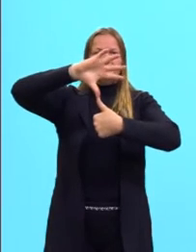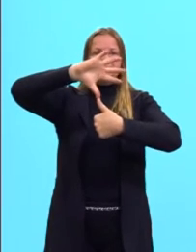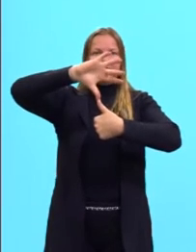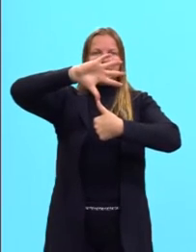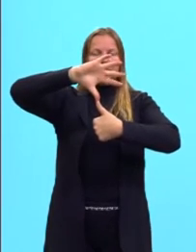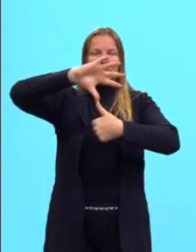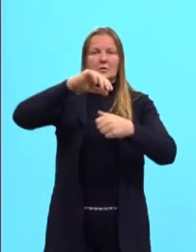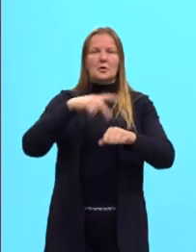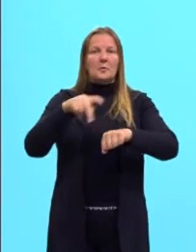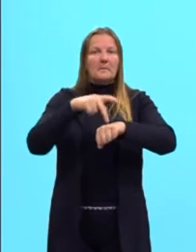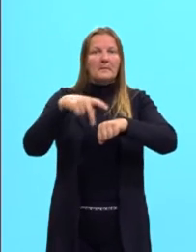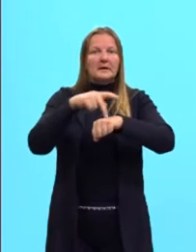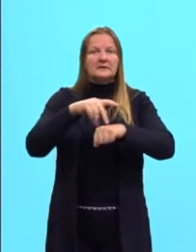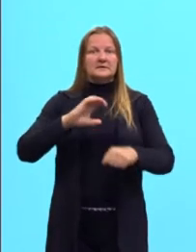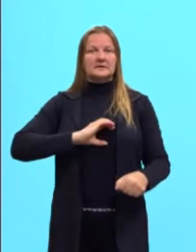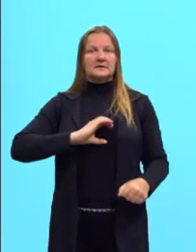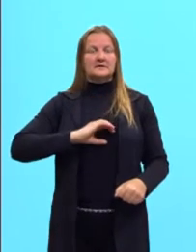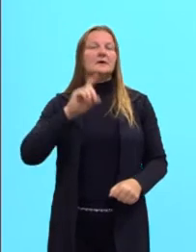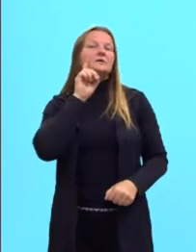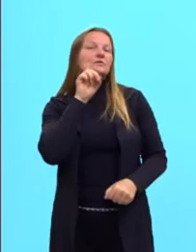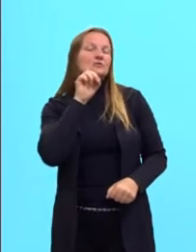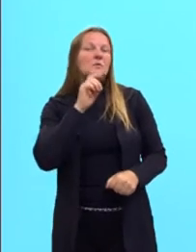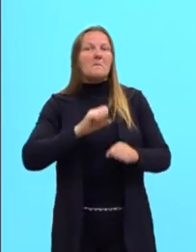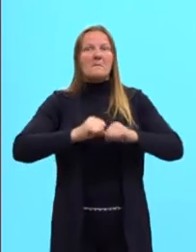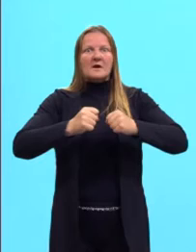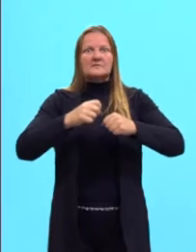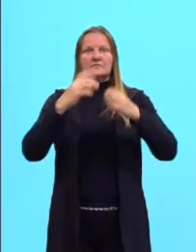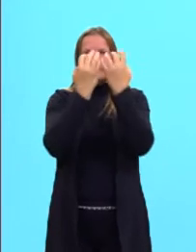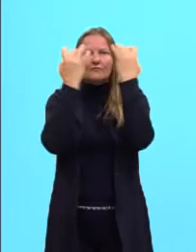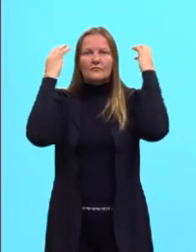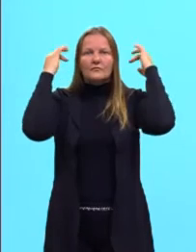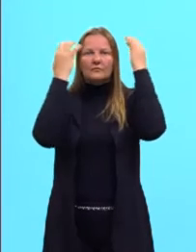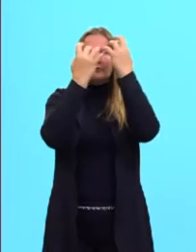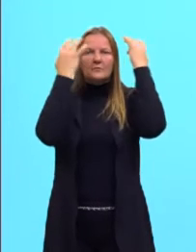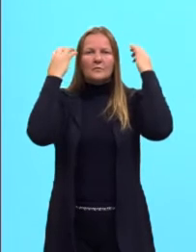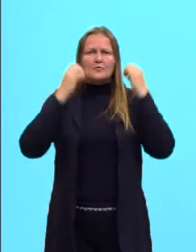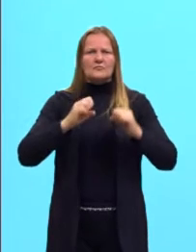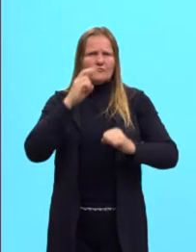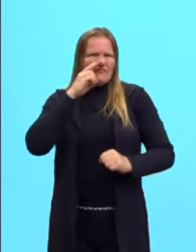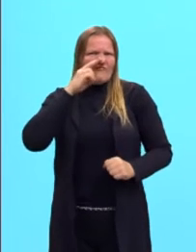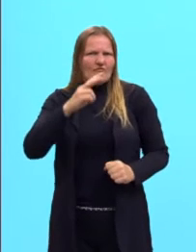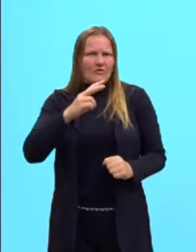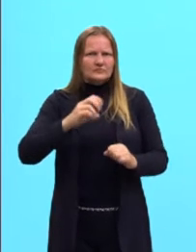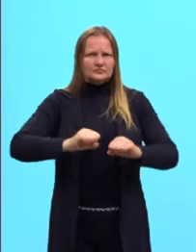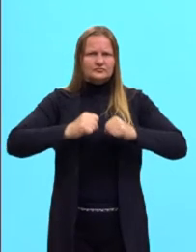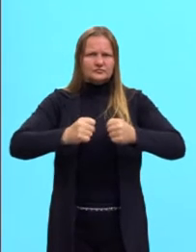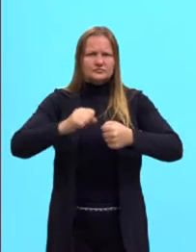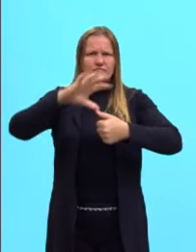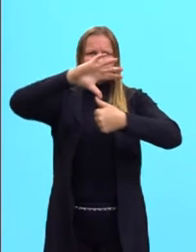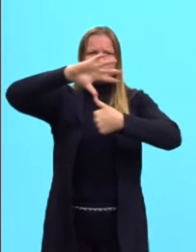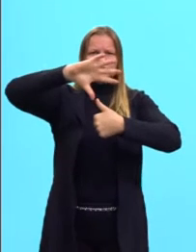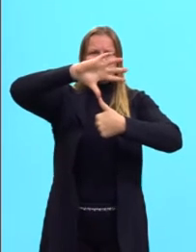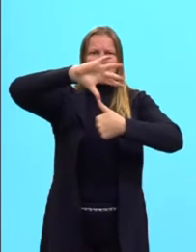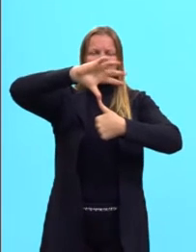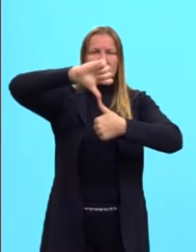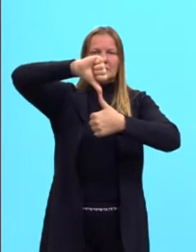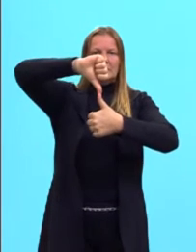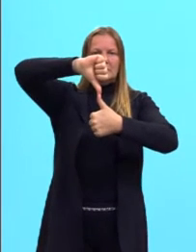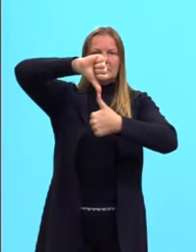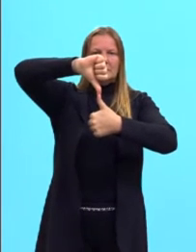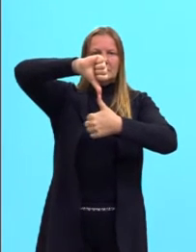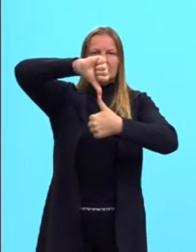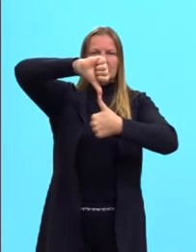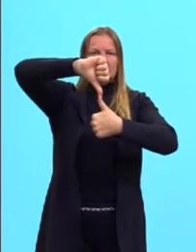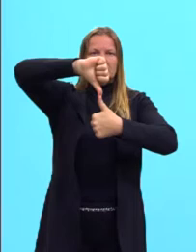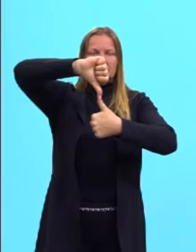países muito fortes né que o Canadá Estados Unidos o México também embarca aí nessa questão de ser da América do Norte tá América